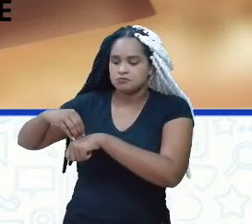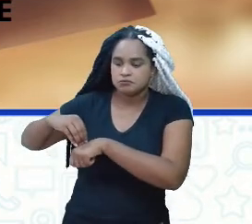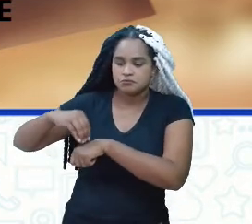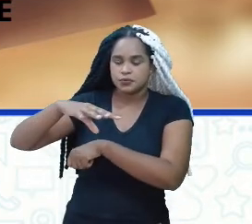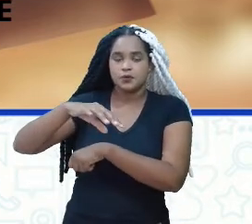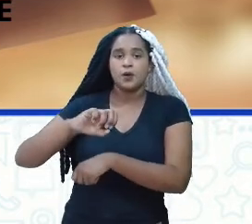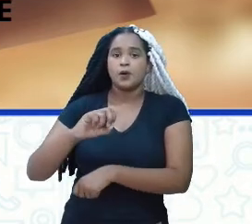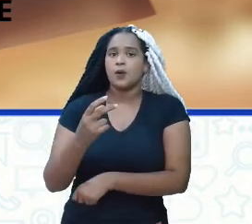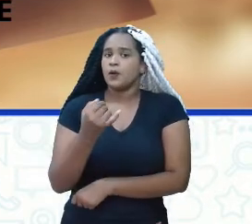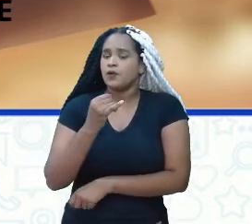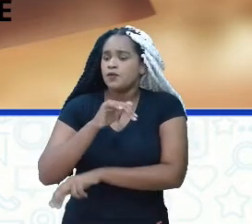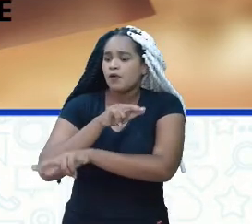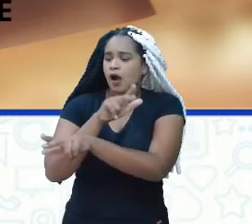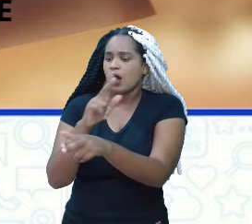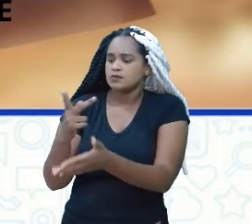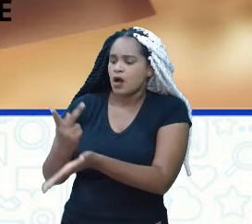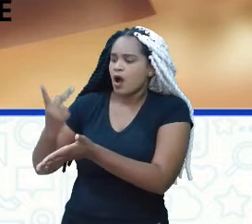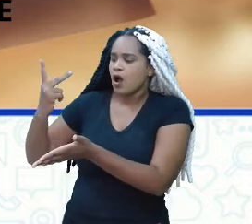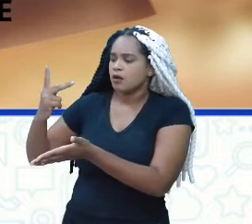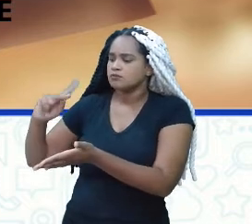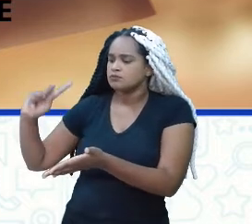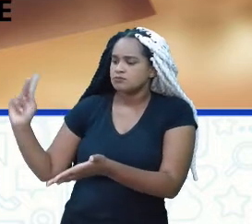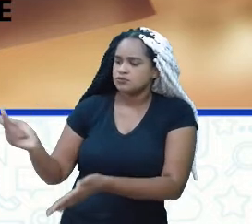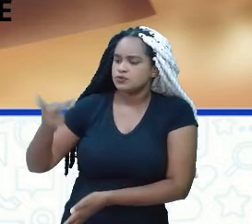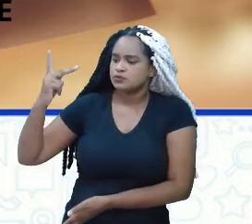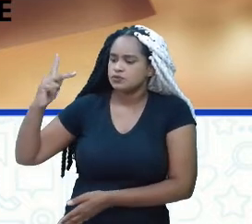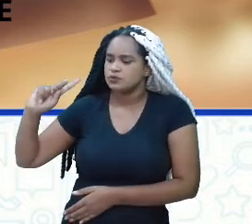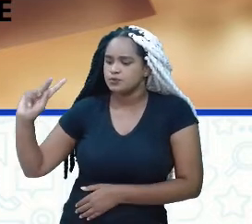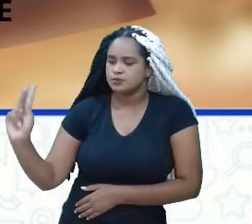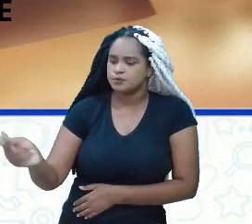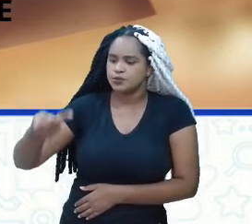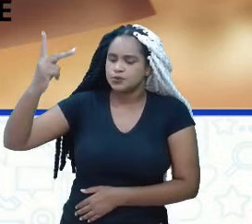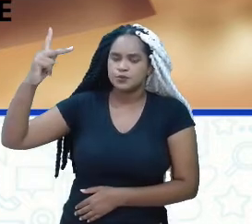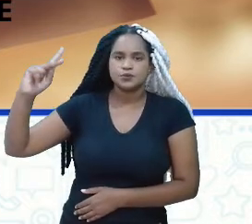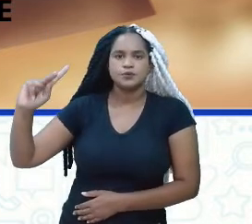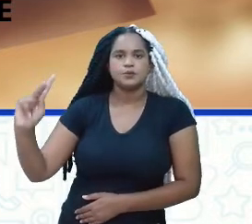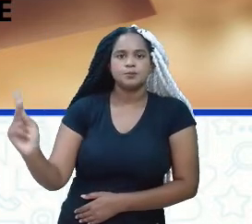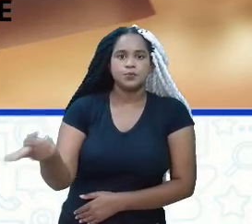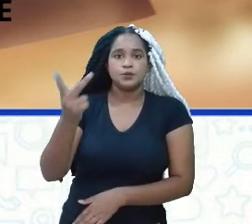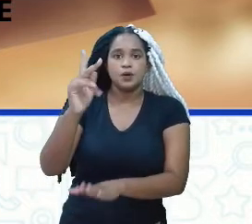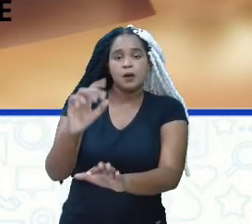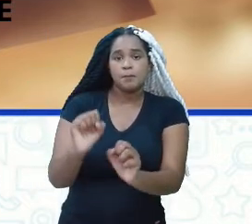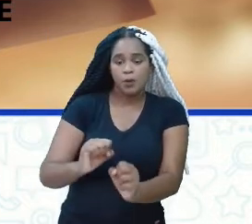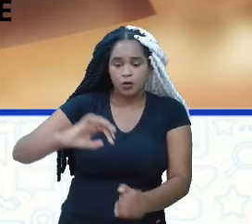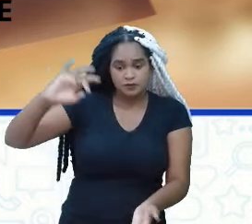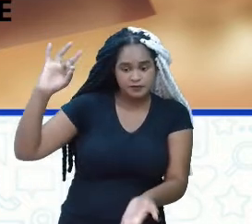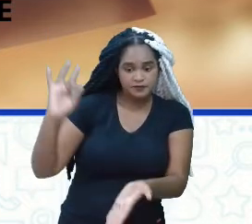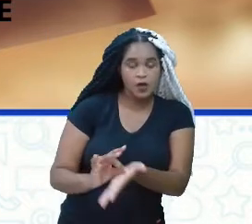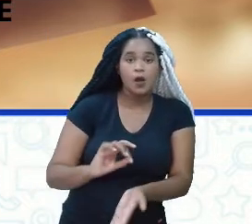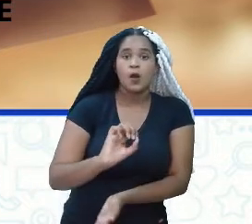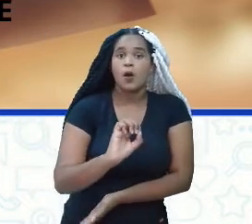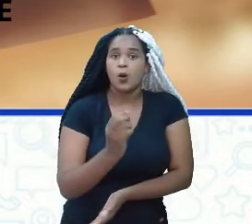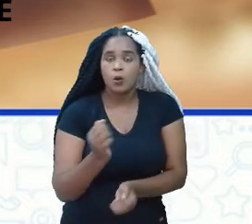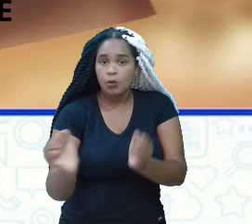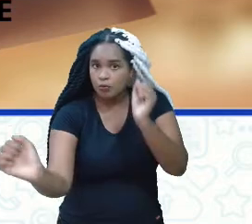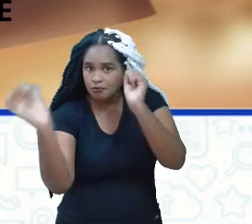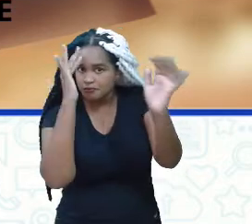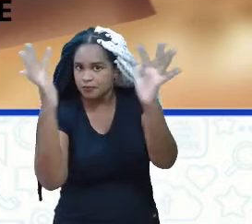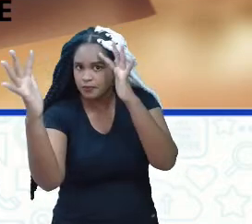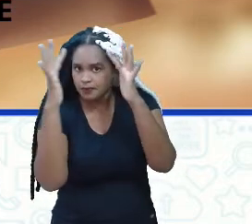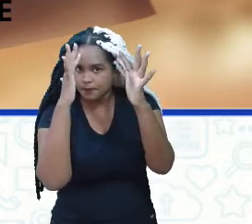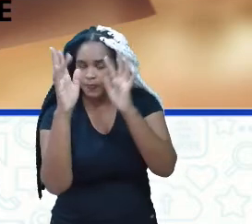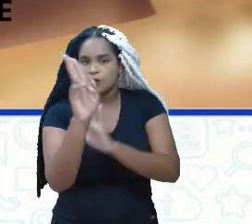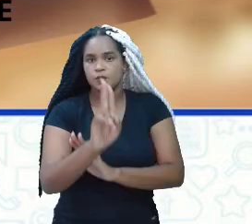de acontecimentos mais ou menos encadeados, reais ou imaginários, por meio de palavras ou